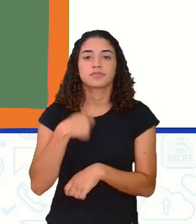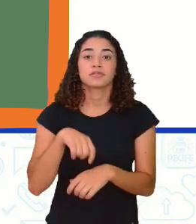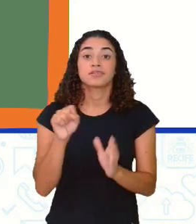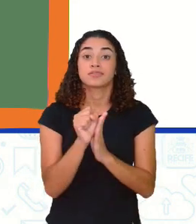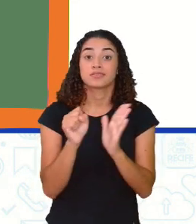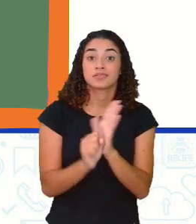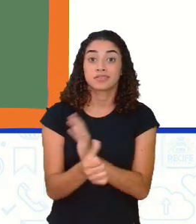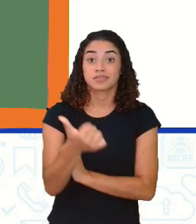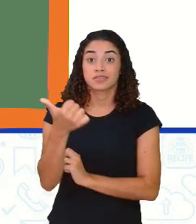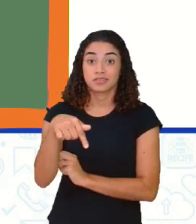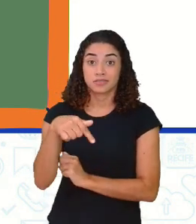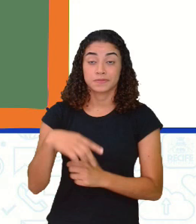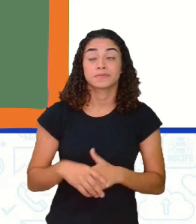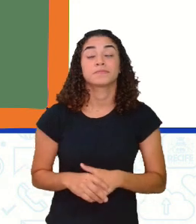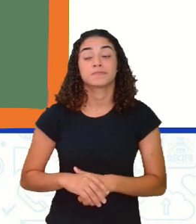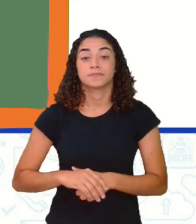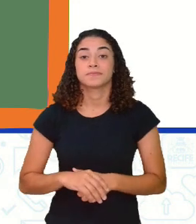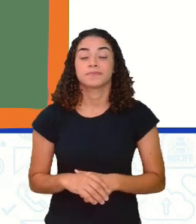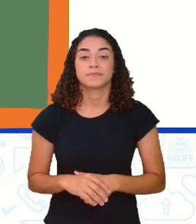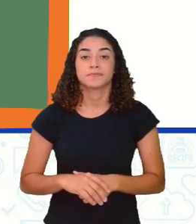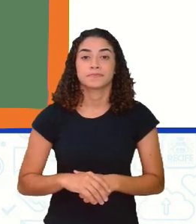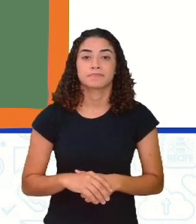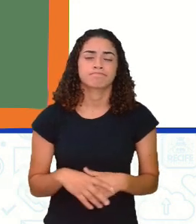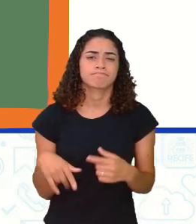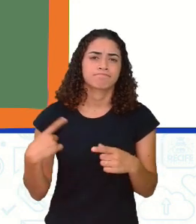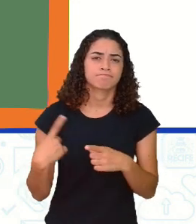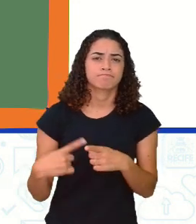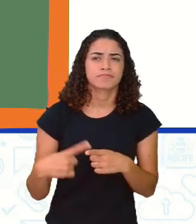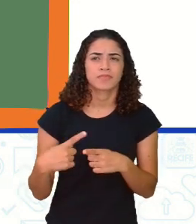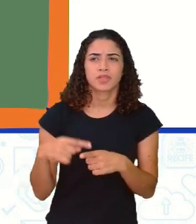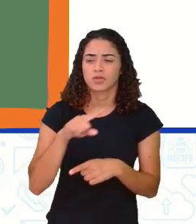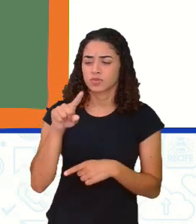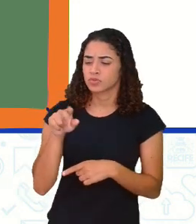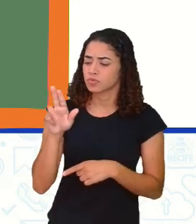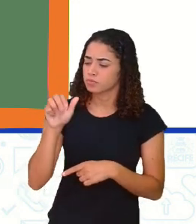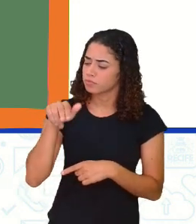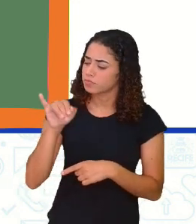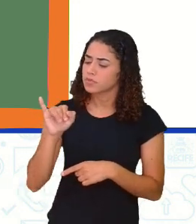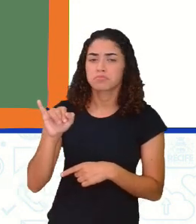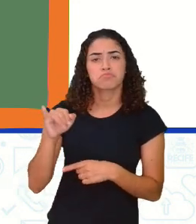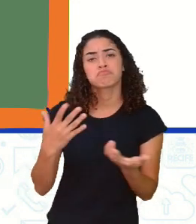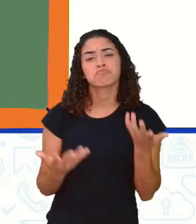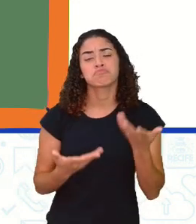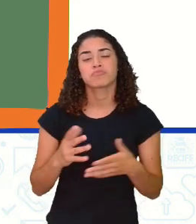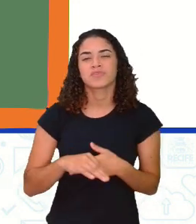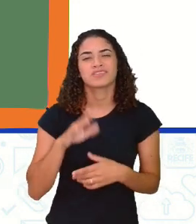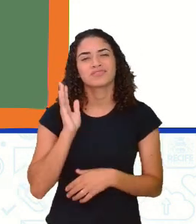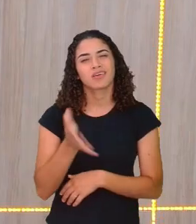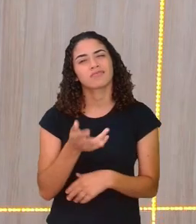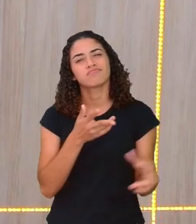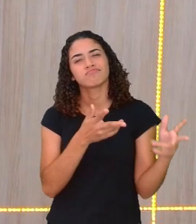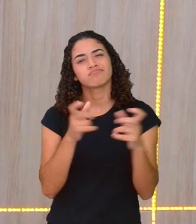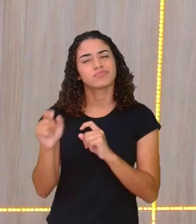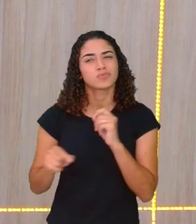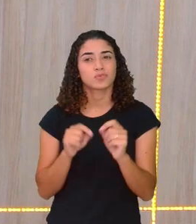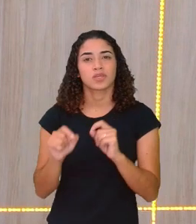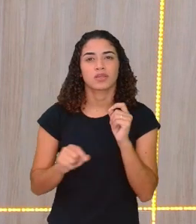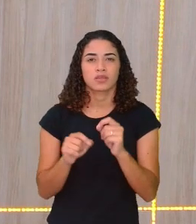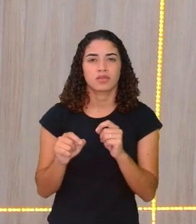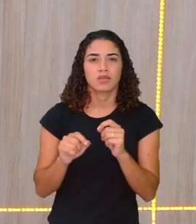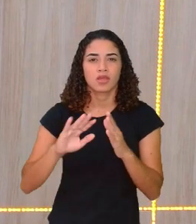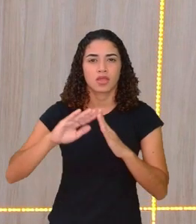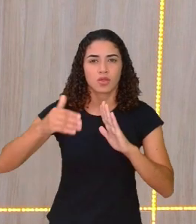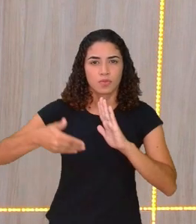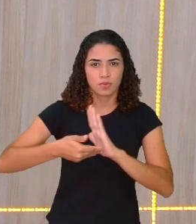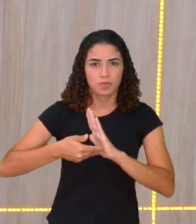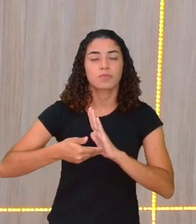século XVII. Por que Zumbi dos Palmares? Você já deve ter ouvido falar em Quilombo dos